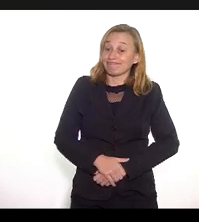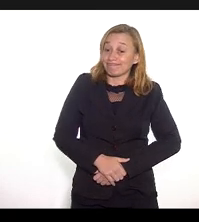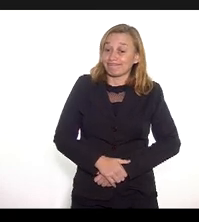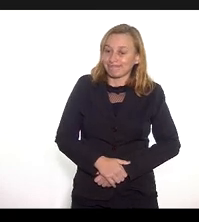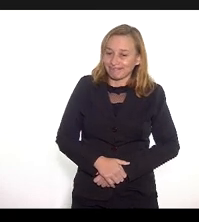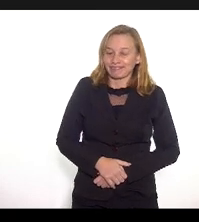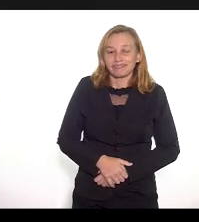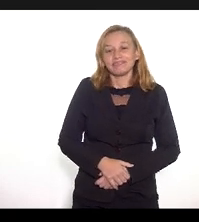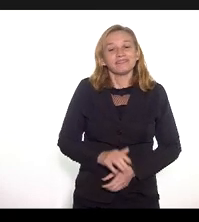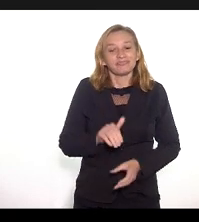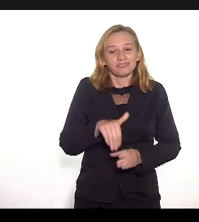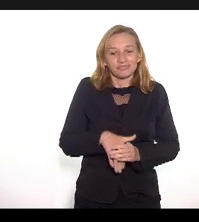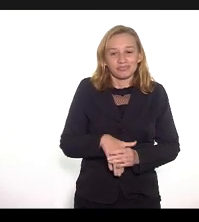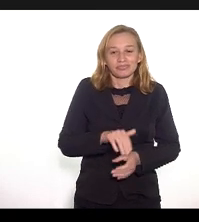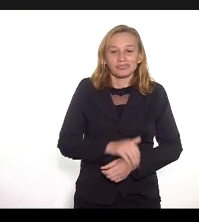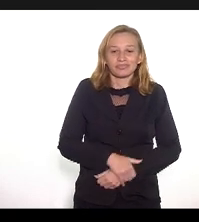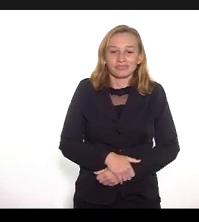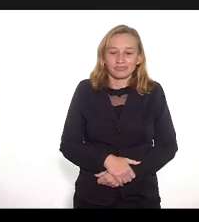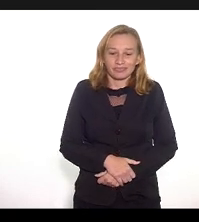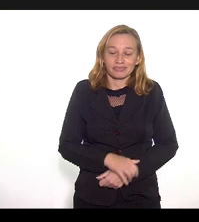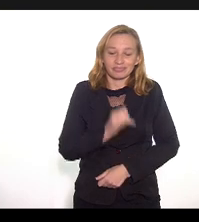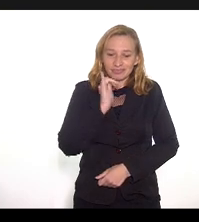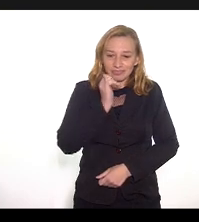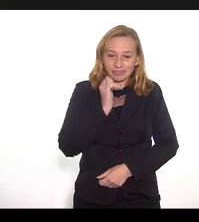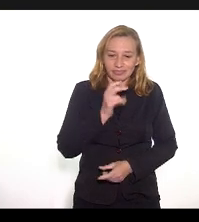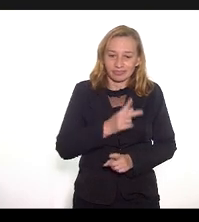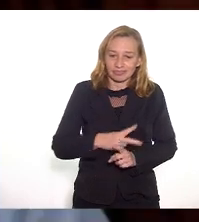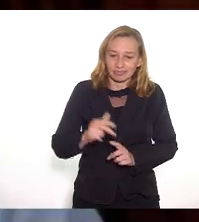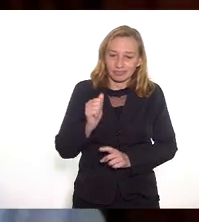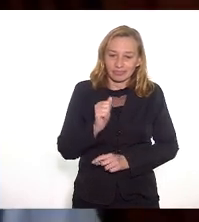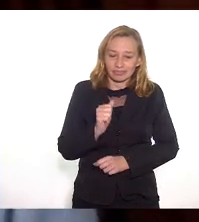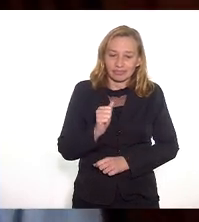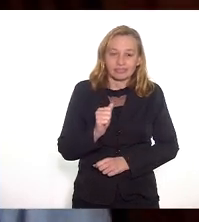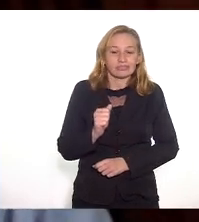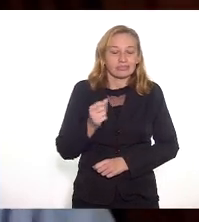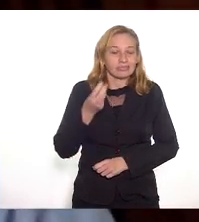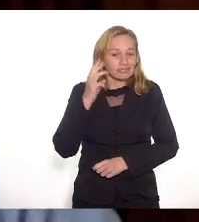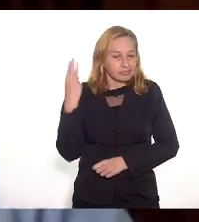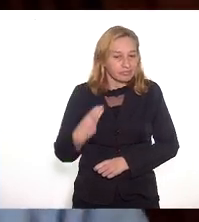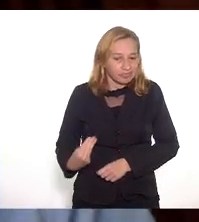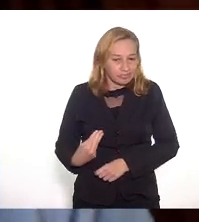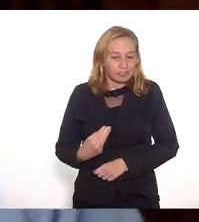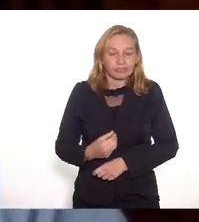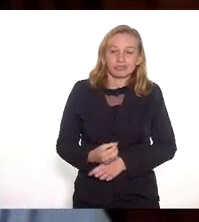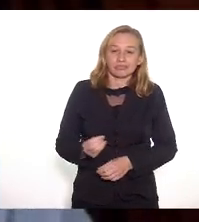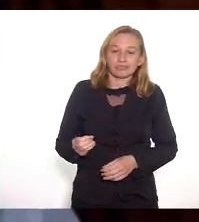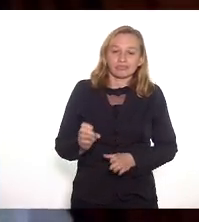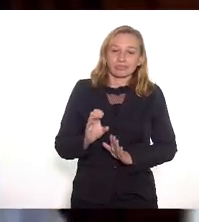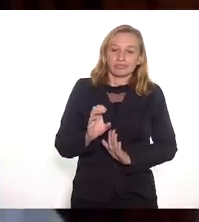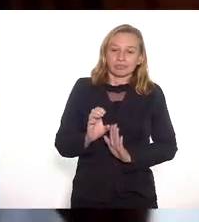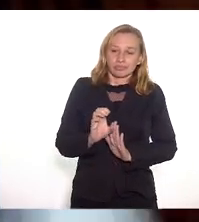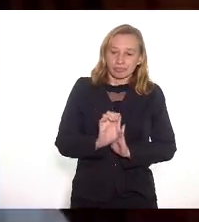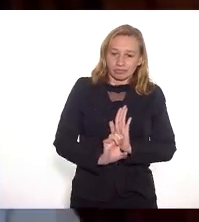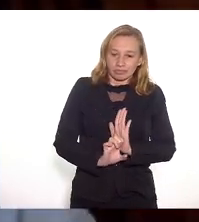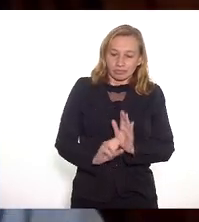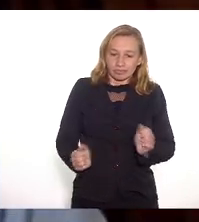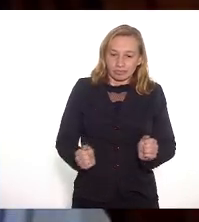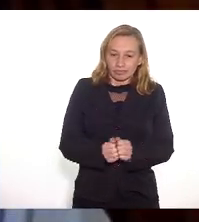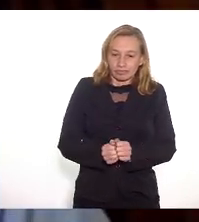Então, voto pela... O relator do vencido, deputada Mônica, parecer pela constitucionalidade com emenda.